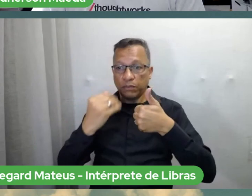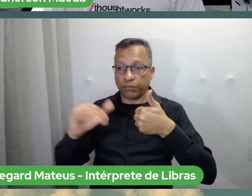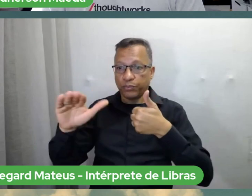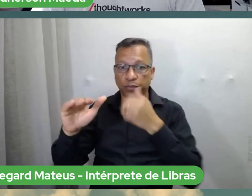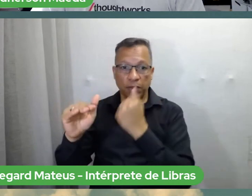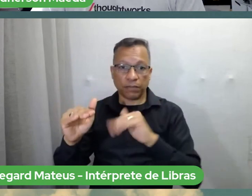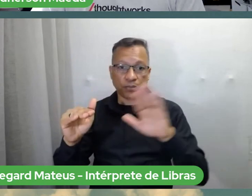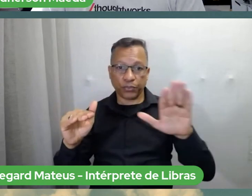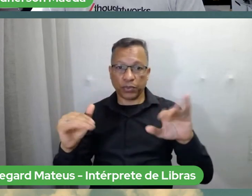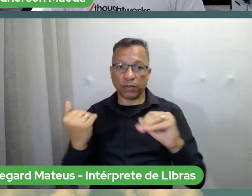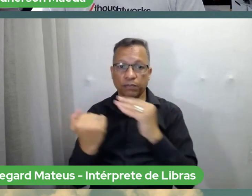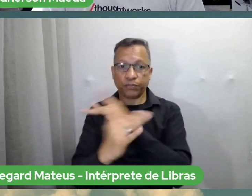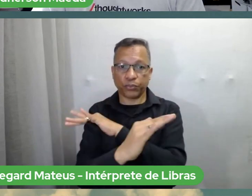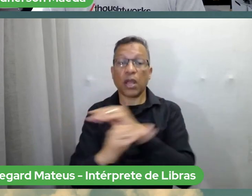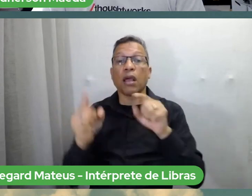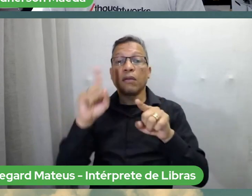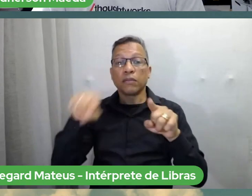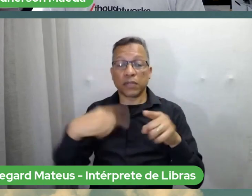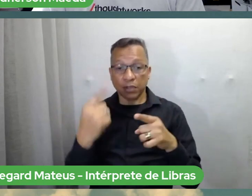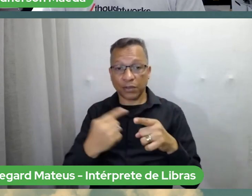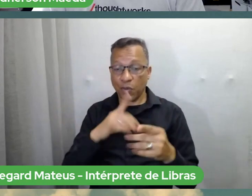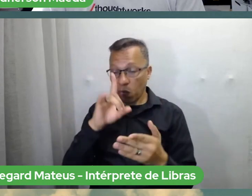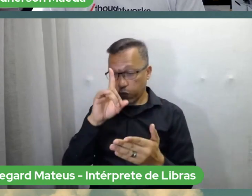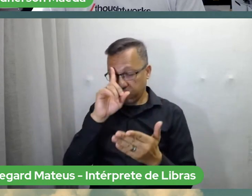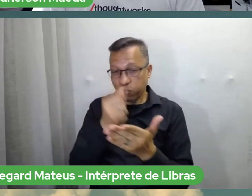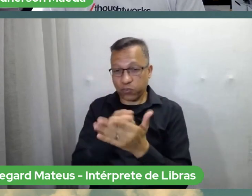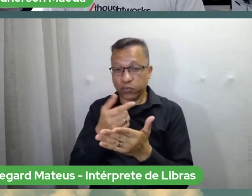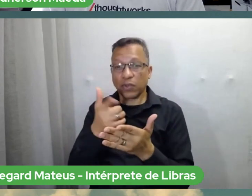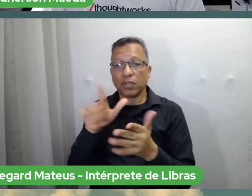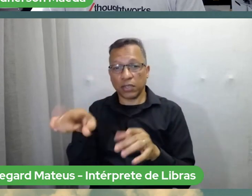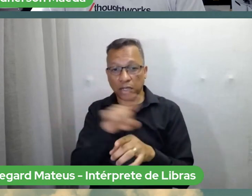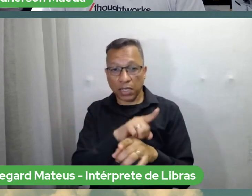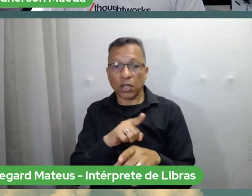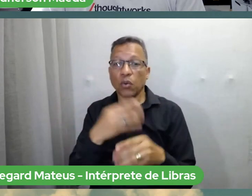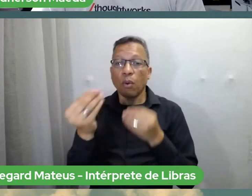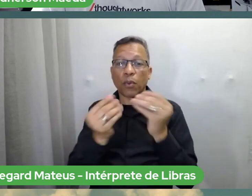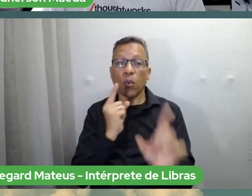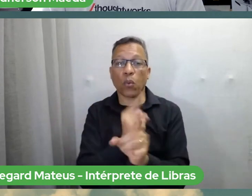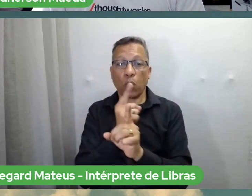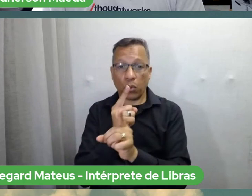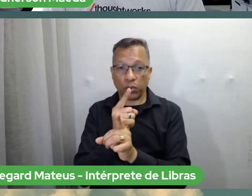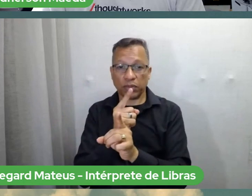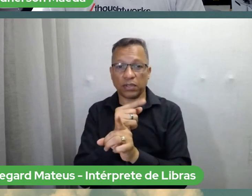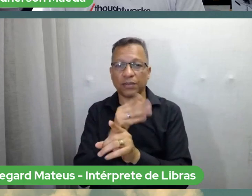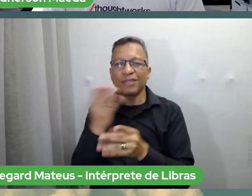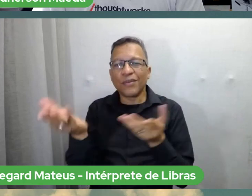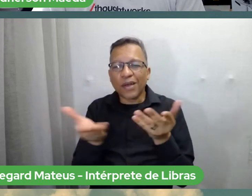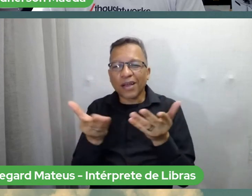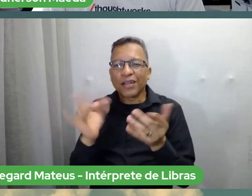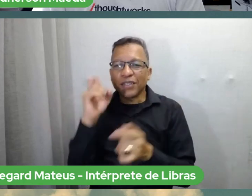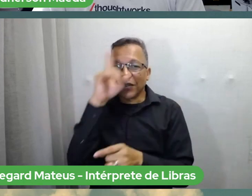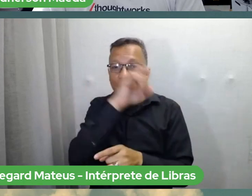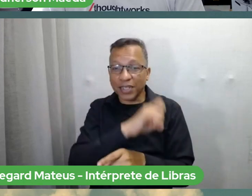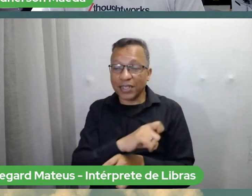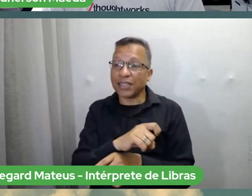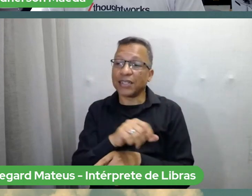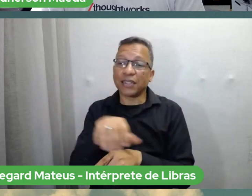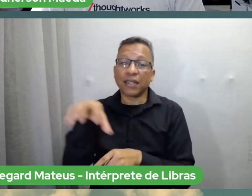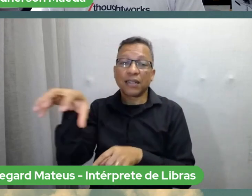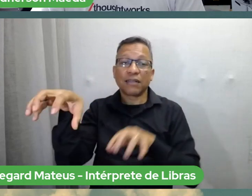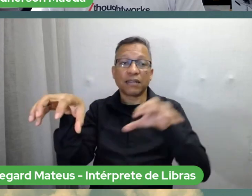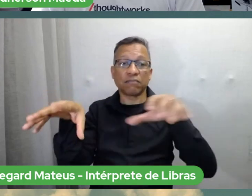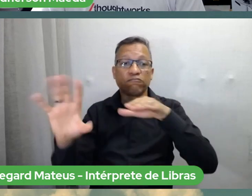confiança deles, como é que eu descubro esses dados. Então, o desafio aqui vai ser agora na borda, né, entre as organizações. Como é que essa conexão